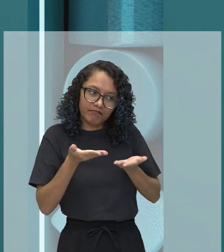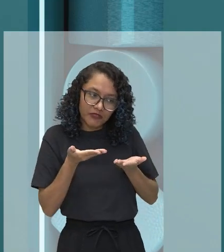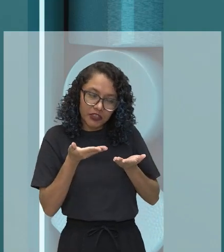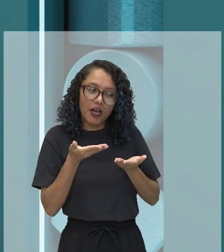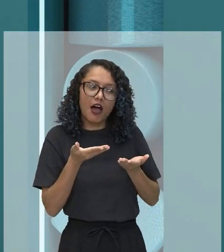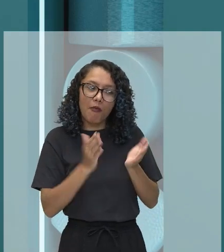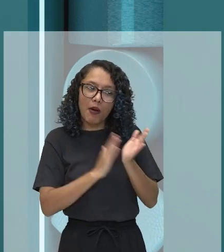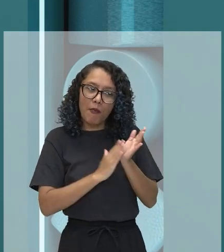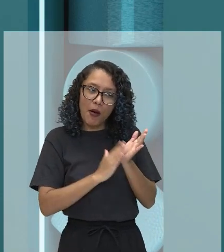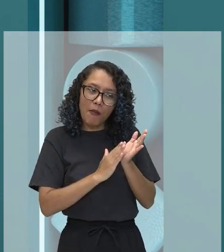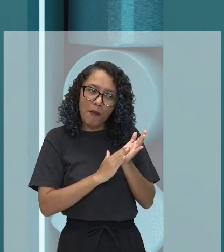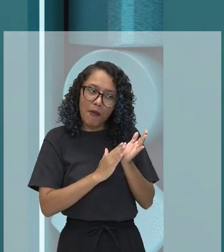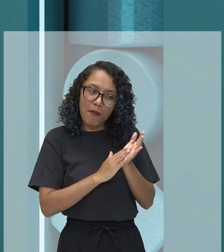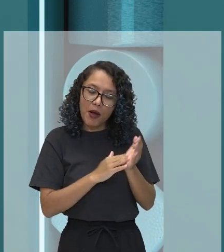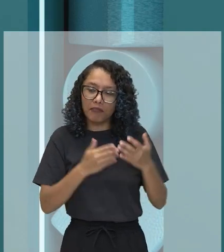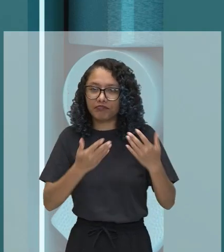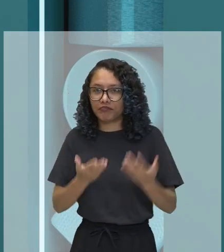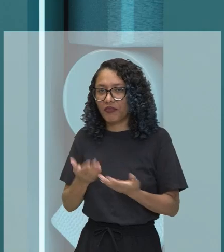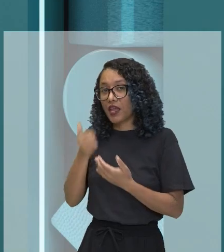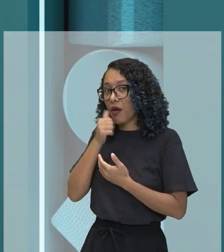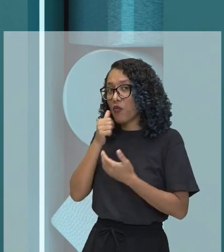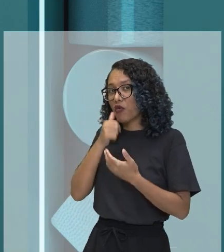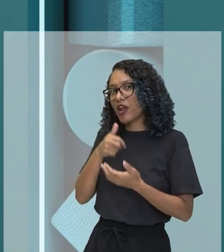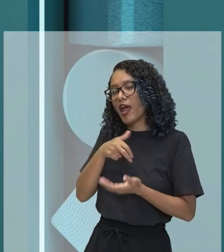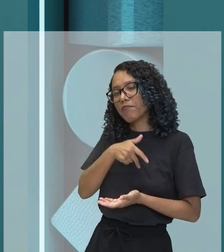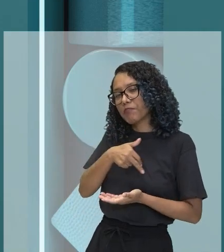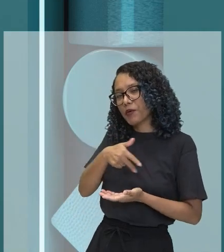de frente dela. E com